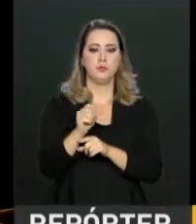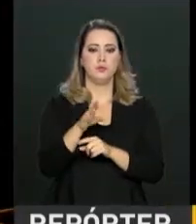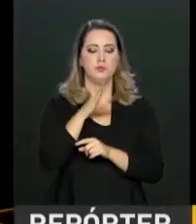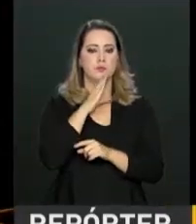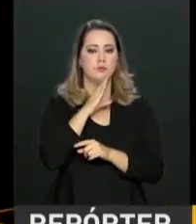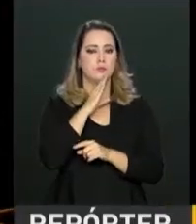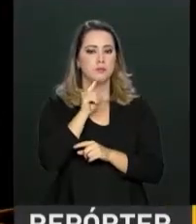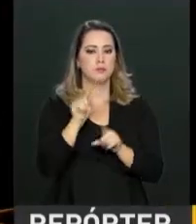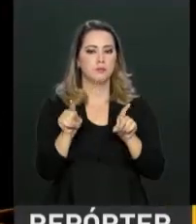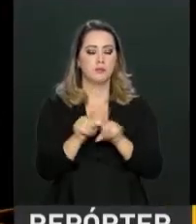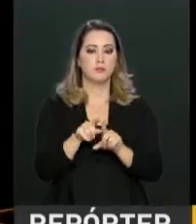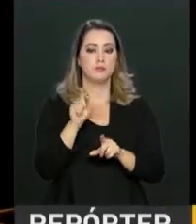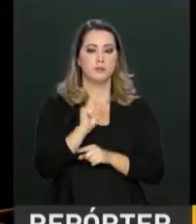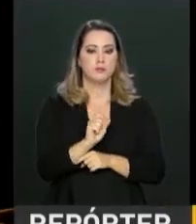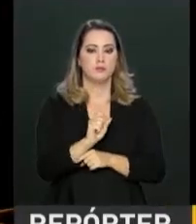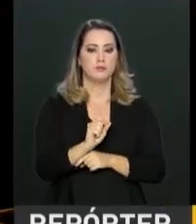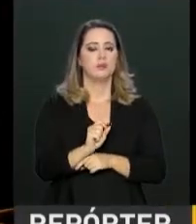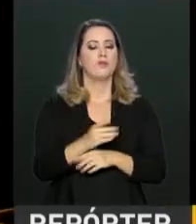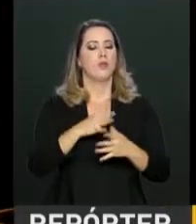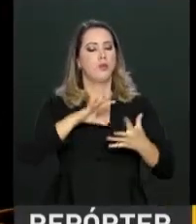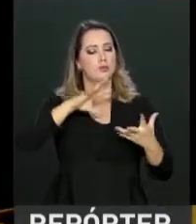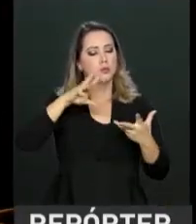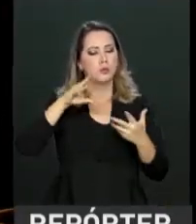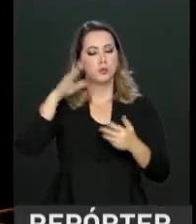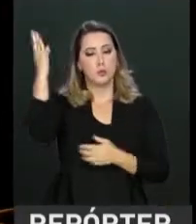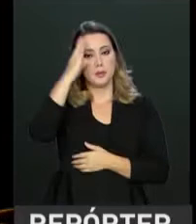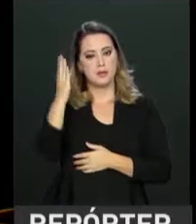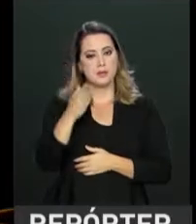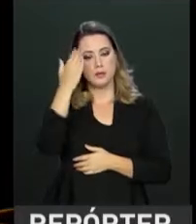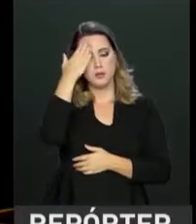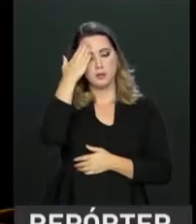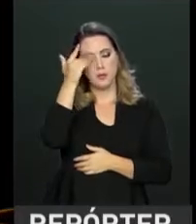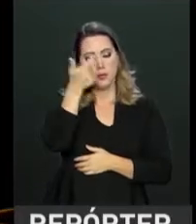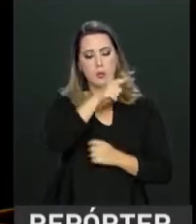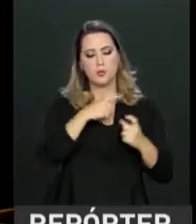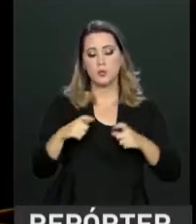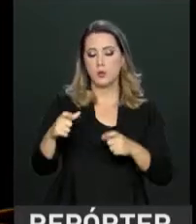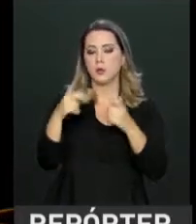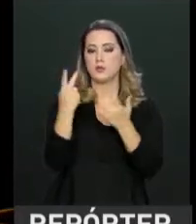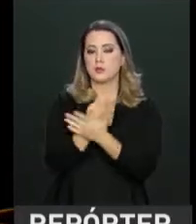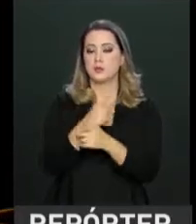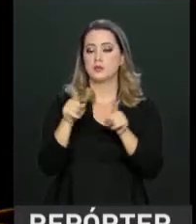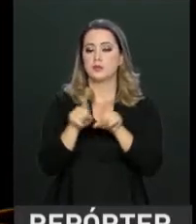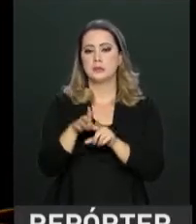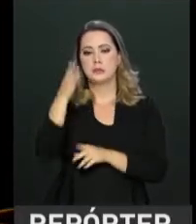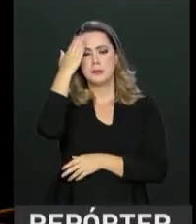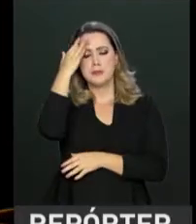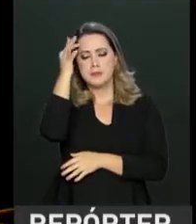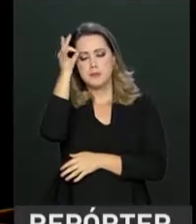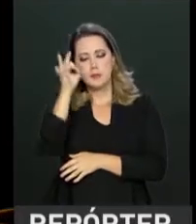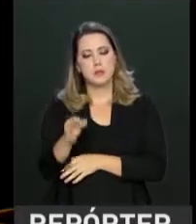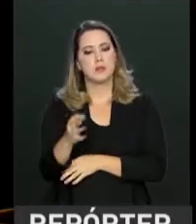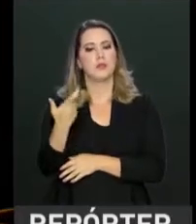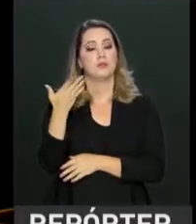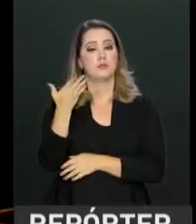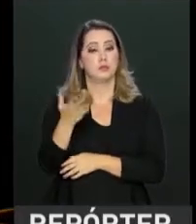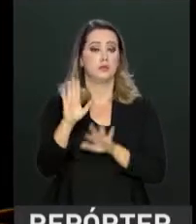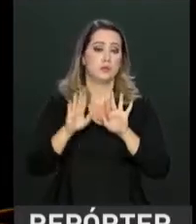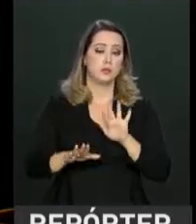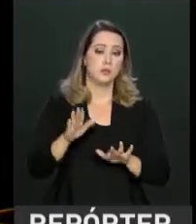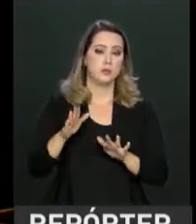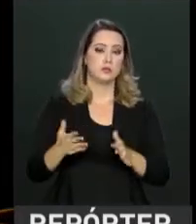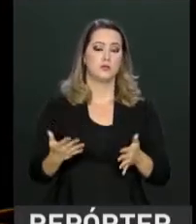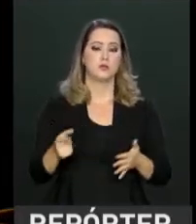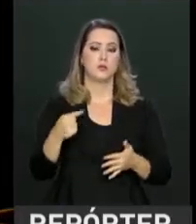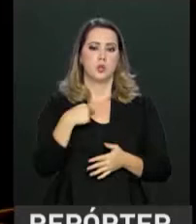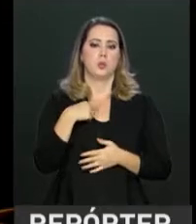conhecimento, né, principalmente em âmbito nacional, saber o que está acontecendo em outras regiões e saber de fato, de repente, melhor dizendo,